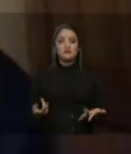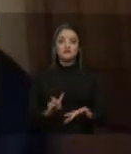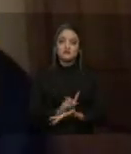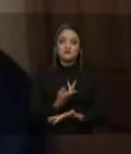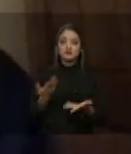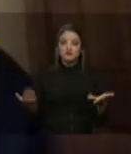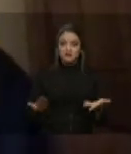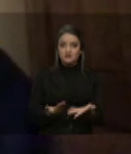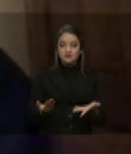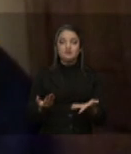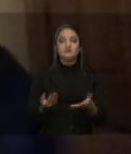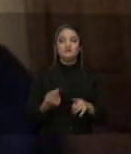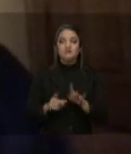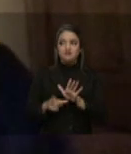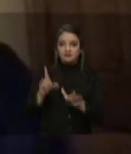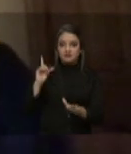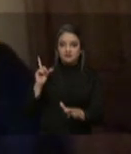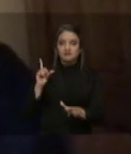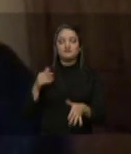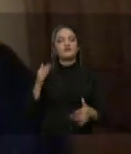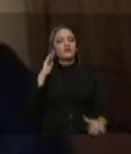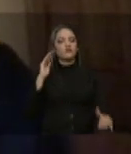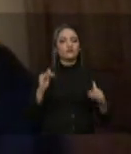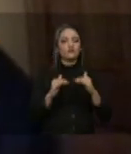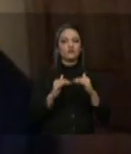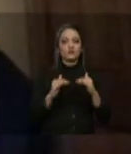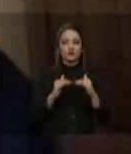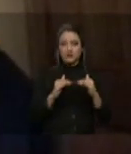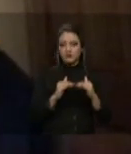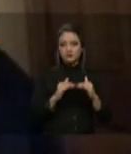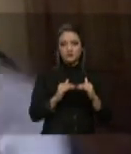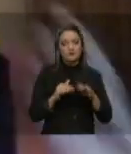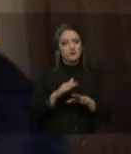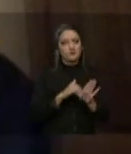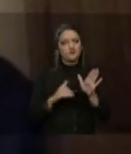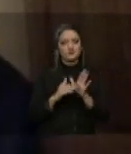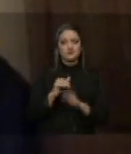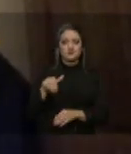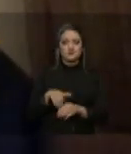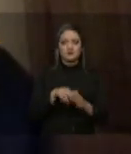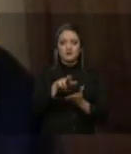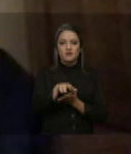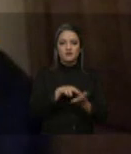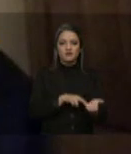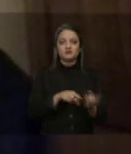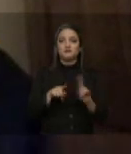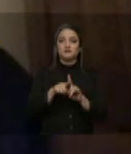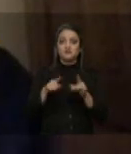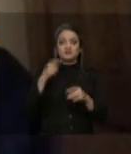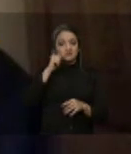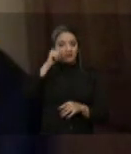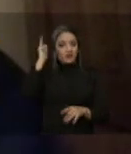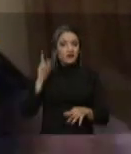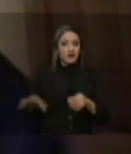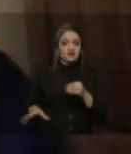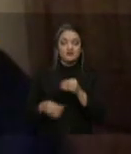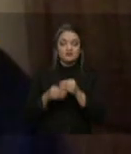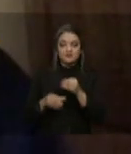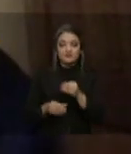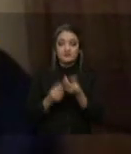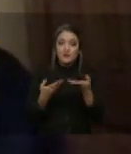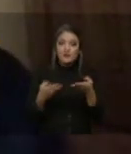sentado na sentada anterior eu quero dizer que acompanha integralmente o relator com os acréscimos agora feito pelo Ministro Alexandre Moraes